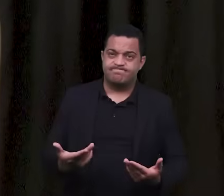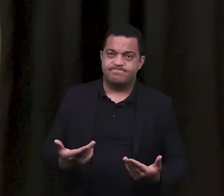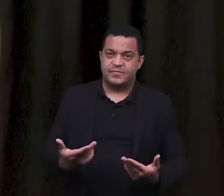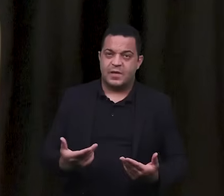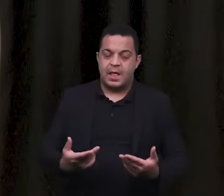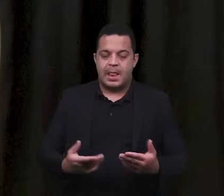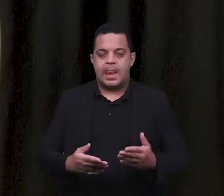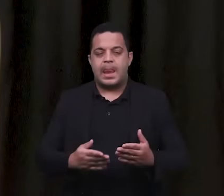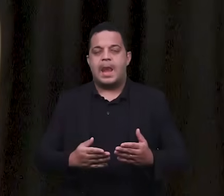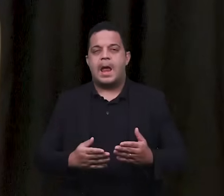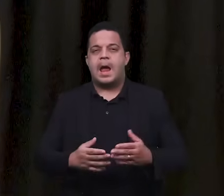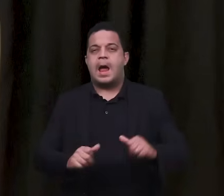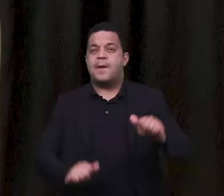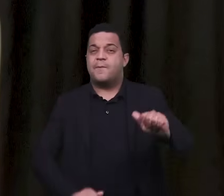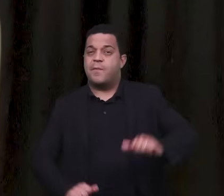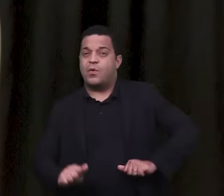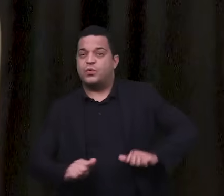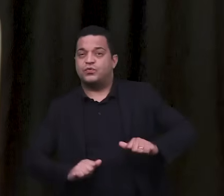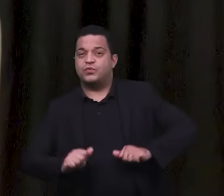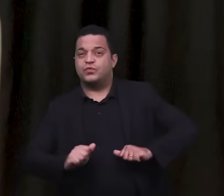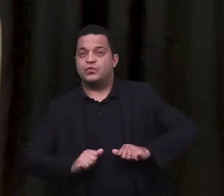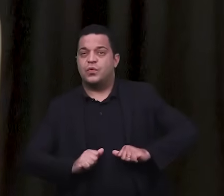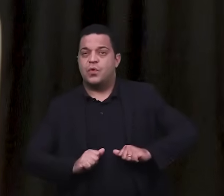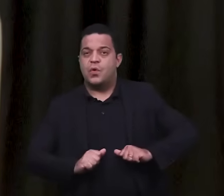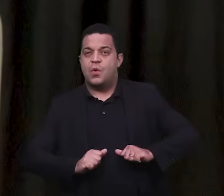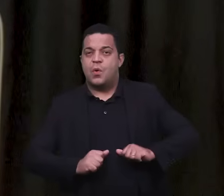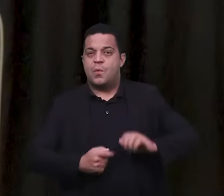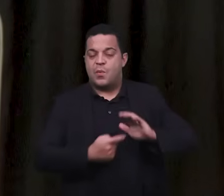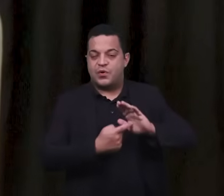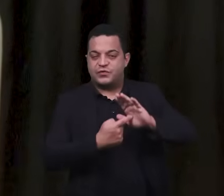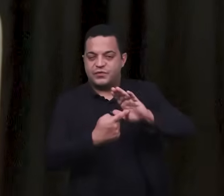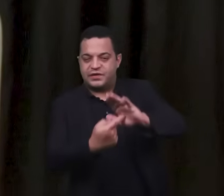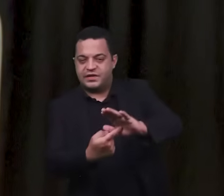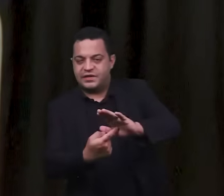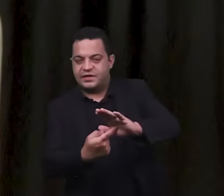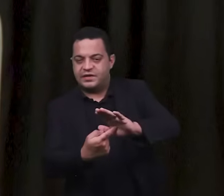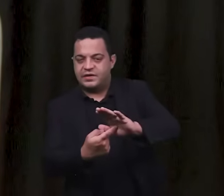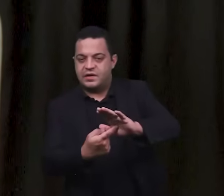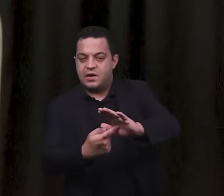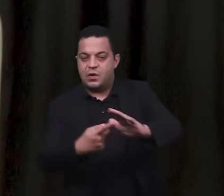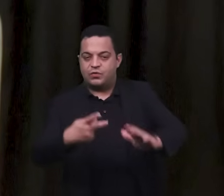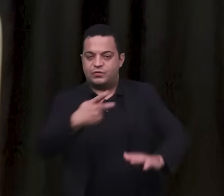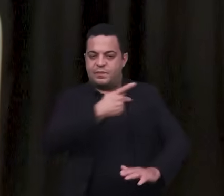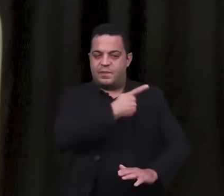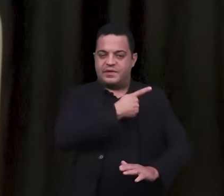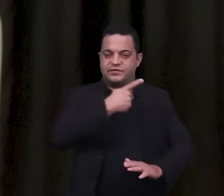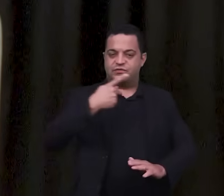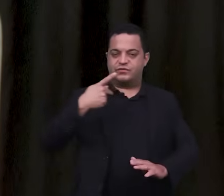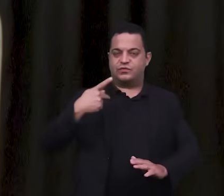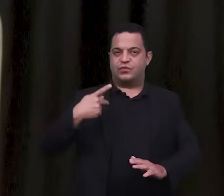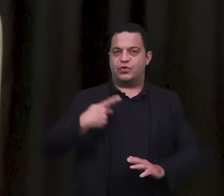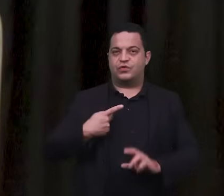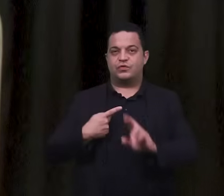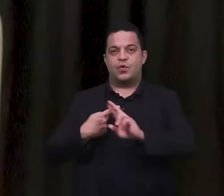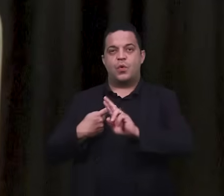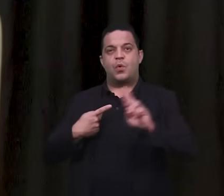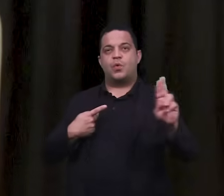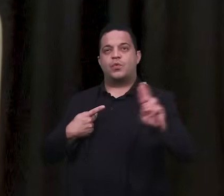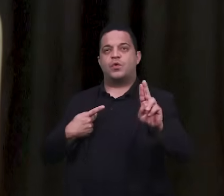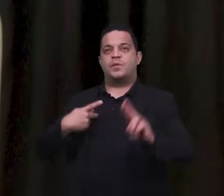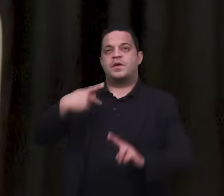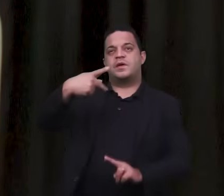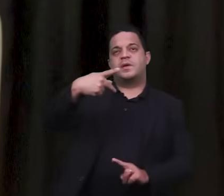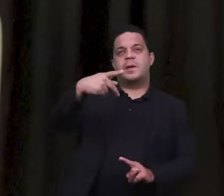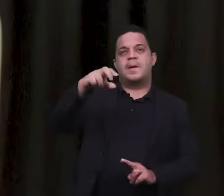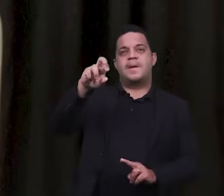Apóstolos e nas cartas dos apóstolos, era a designação que os apóstolos davam aos pastores das igrejas, né?